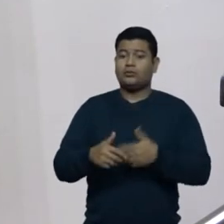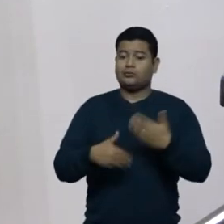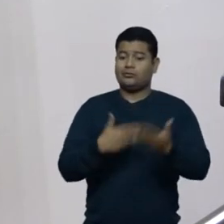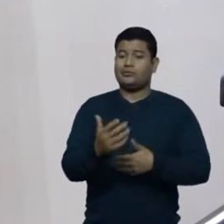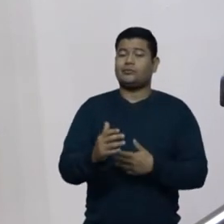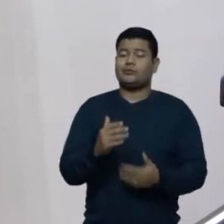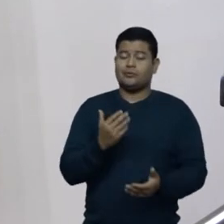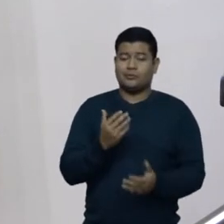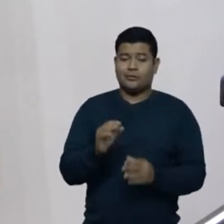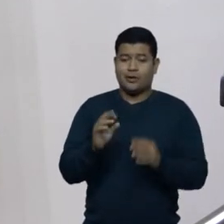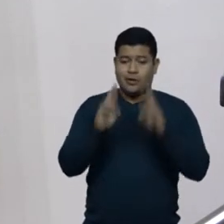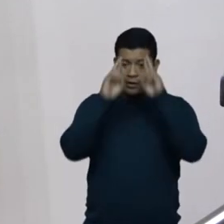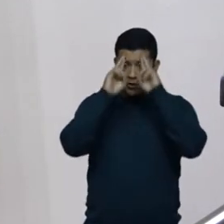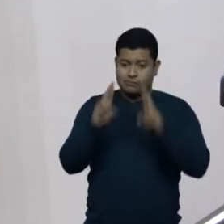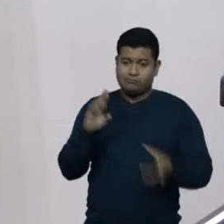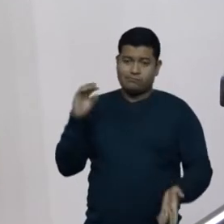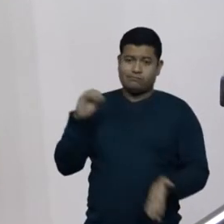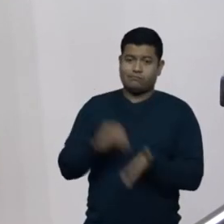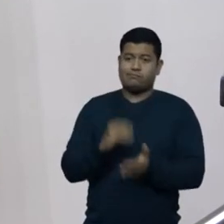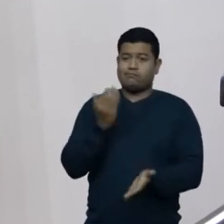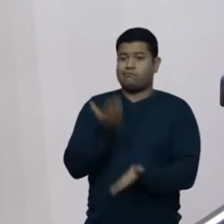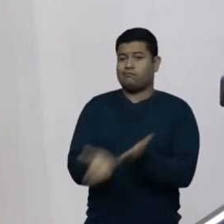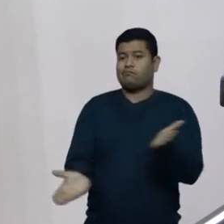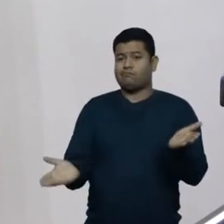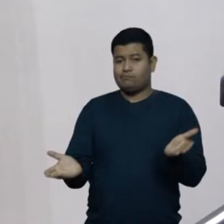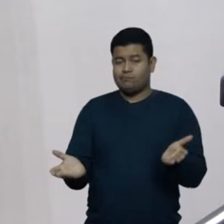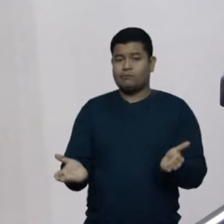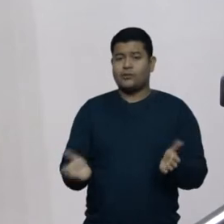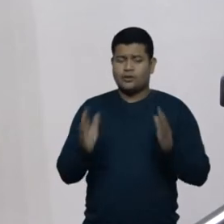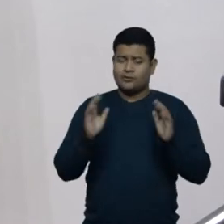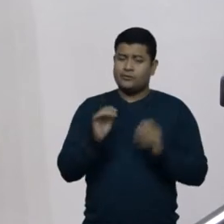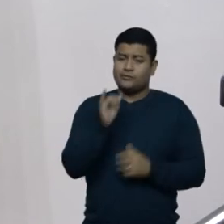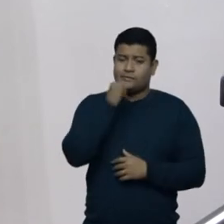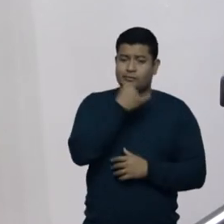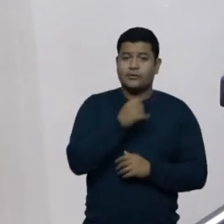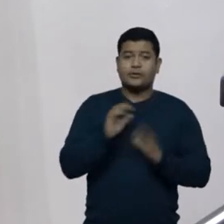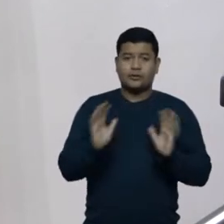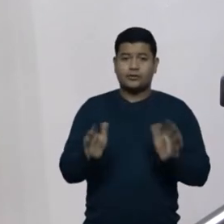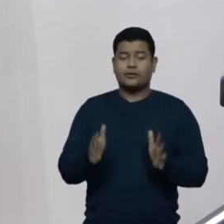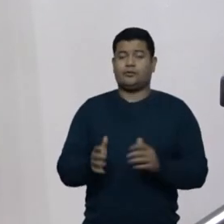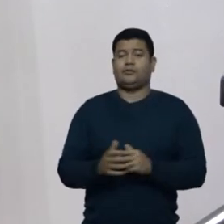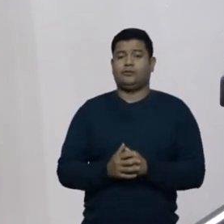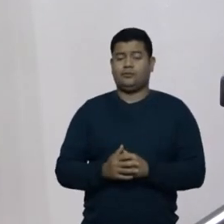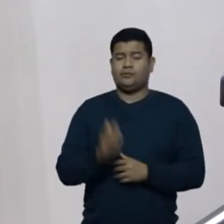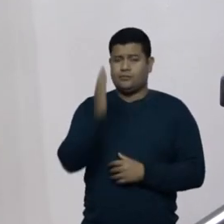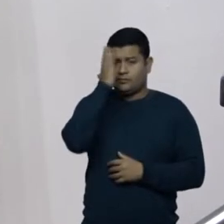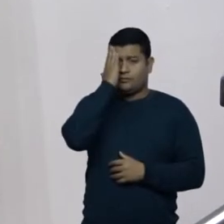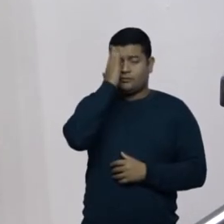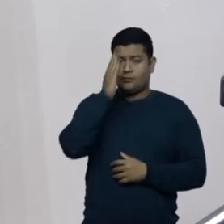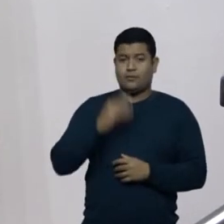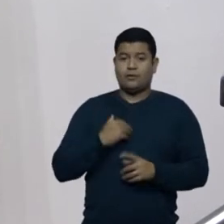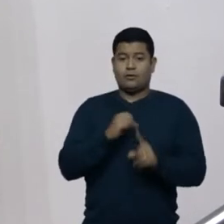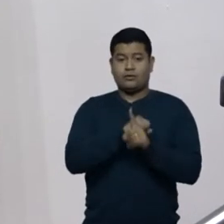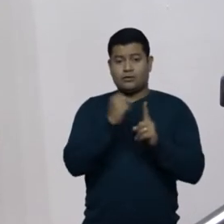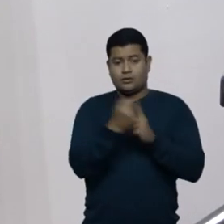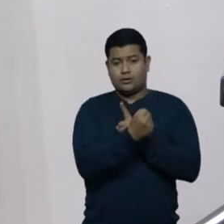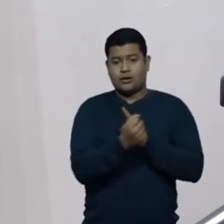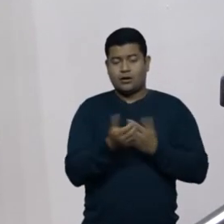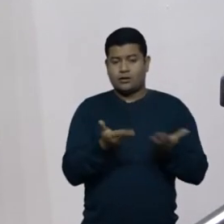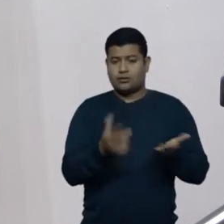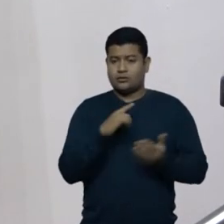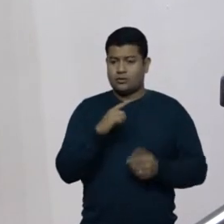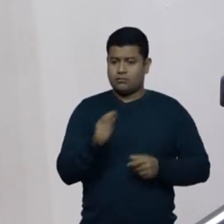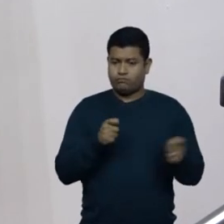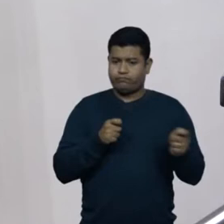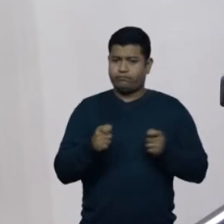a gente já verificou isso. Uma sociedade que, quando controlada, parece